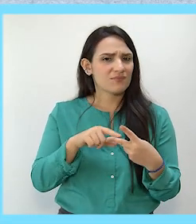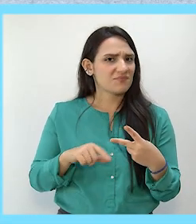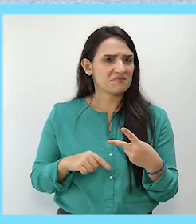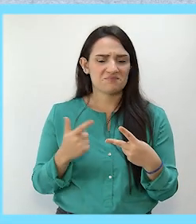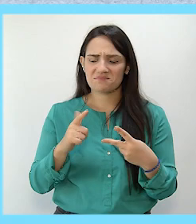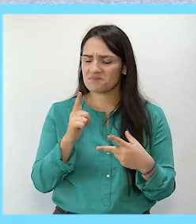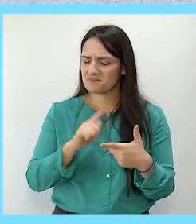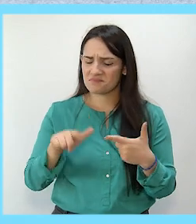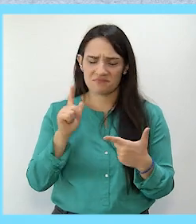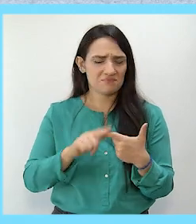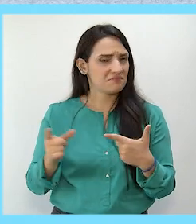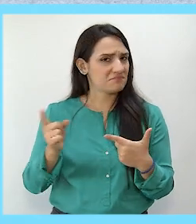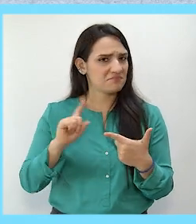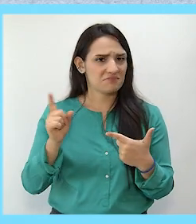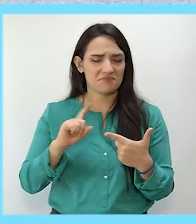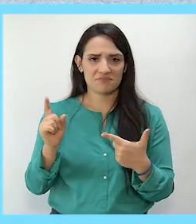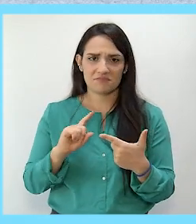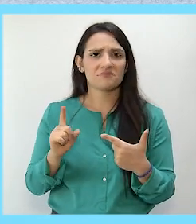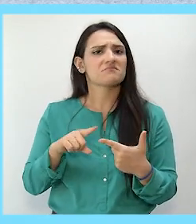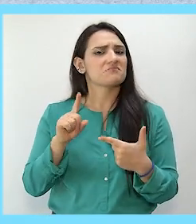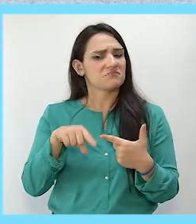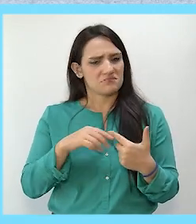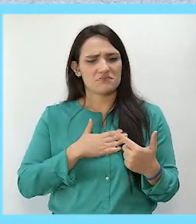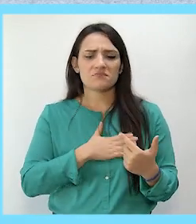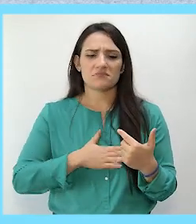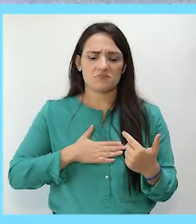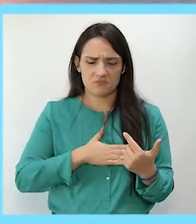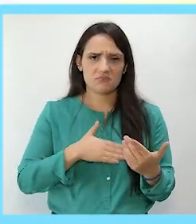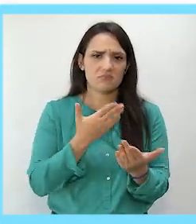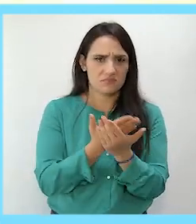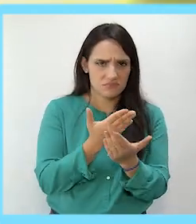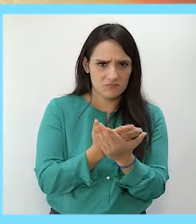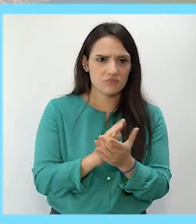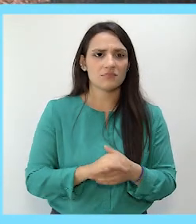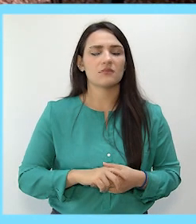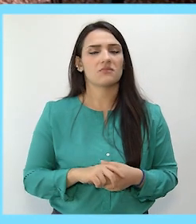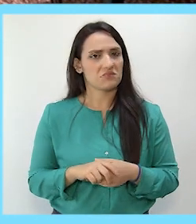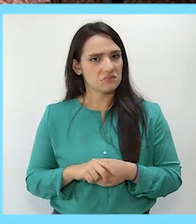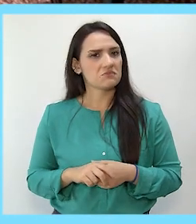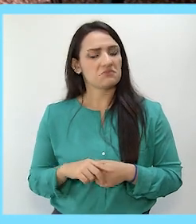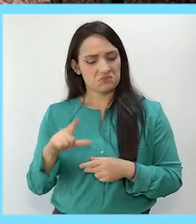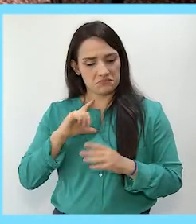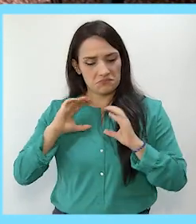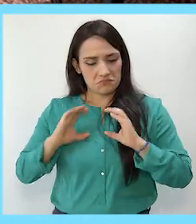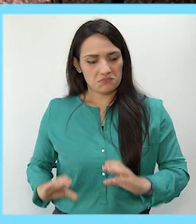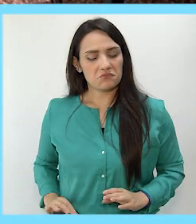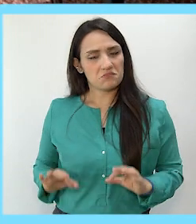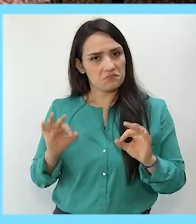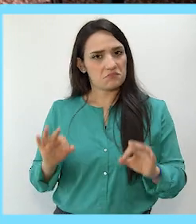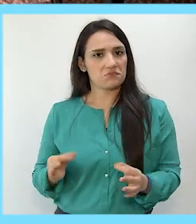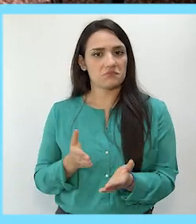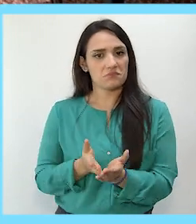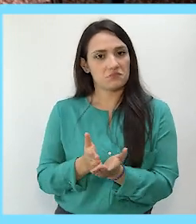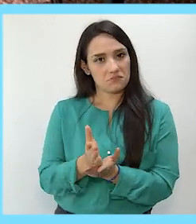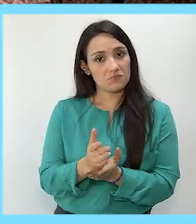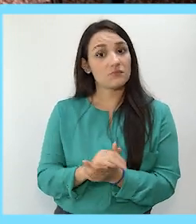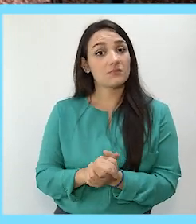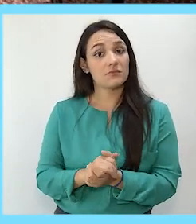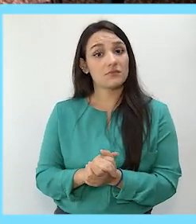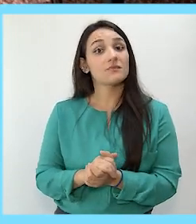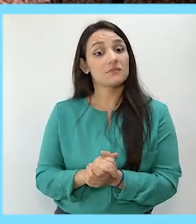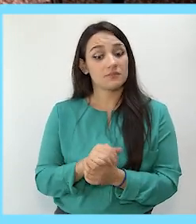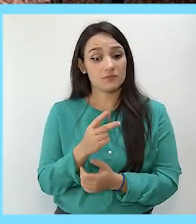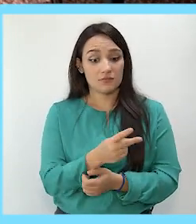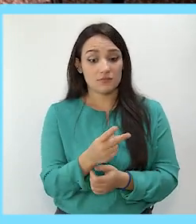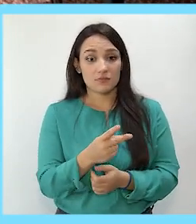Deus, eles não me dão muito trabalho. São estudiosos, são meninos muito comportados, então, e